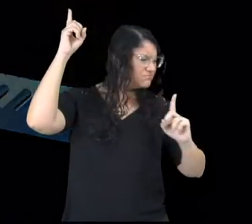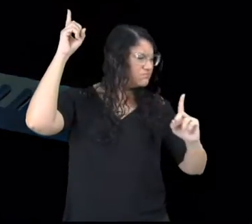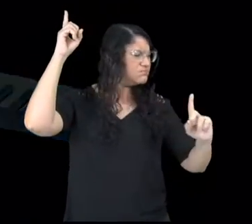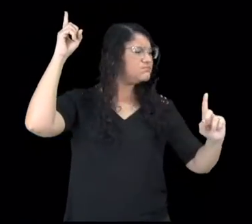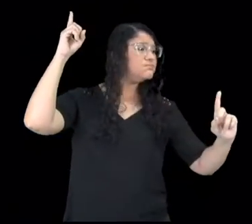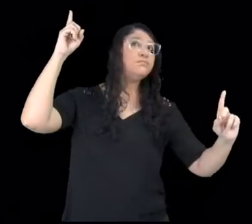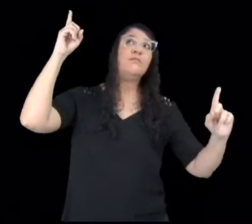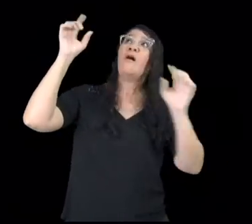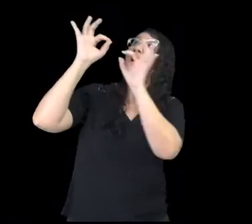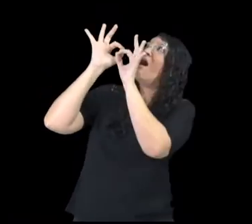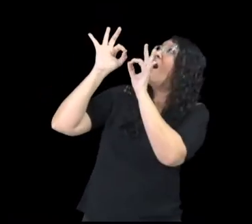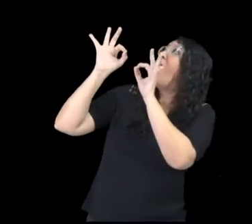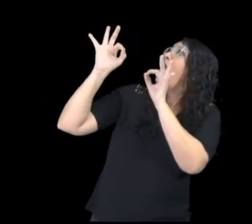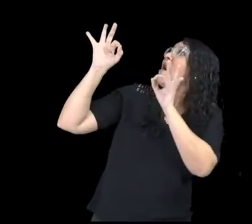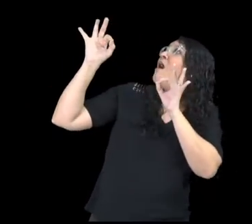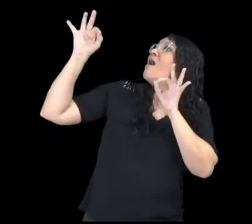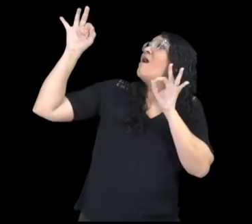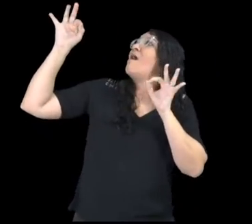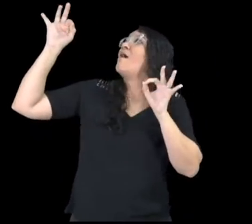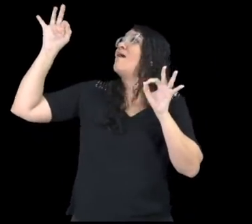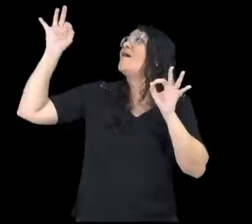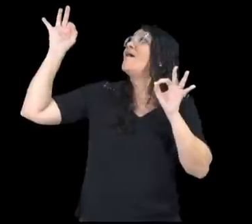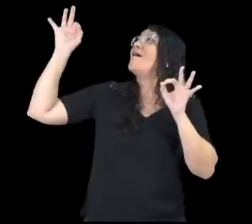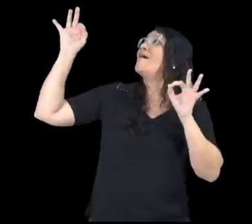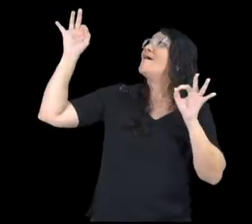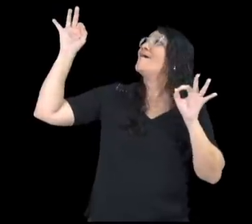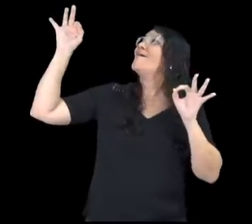tão distante de ti,